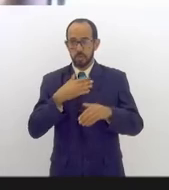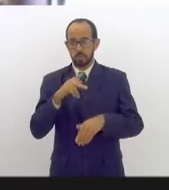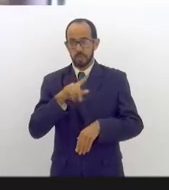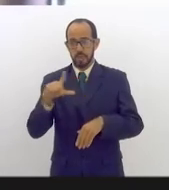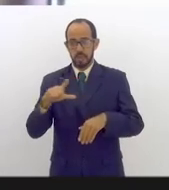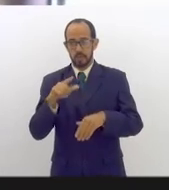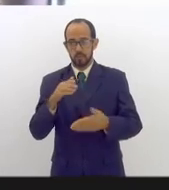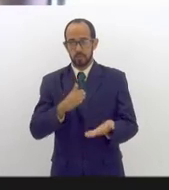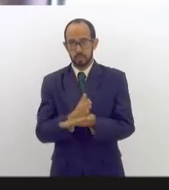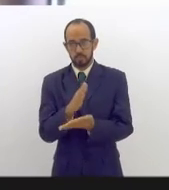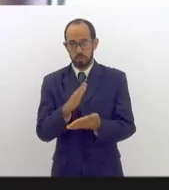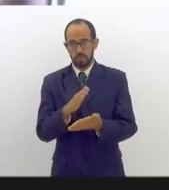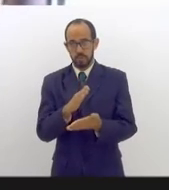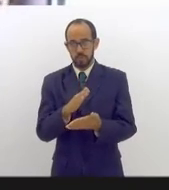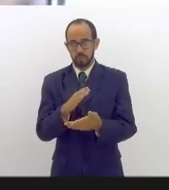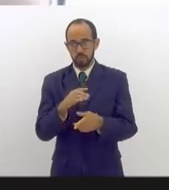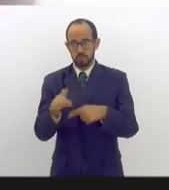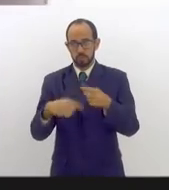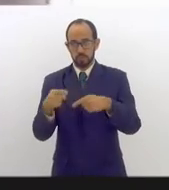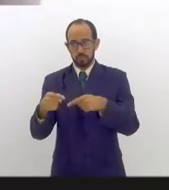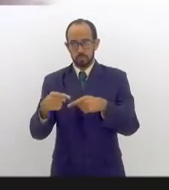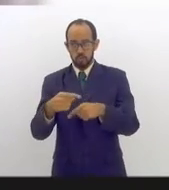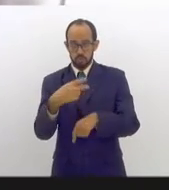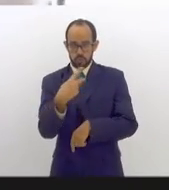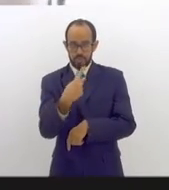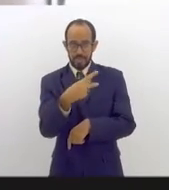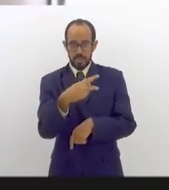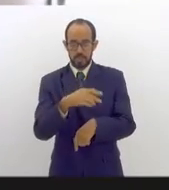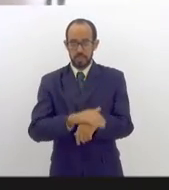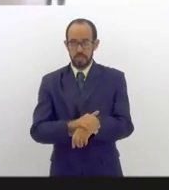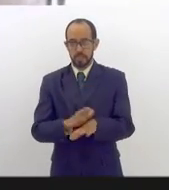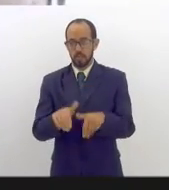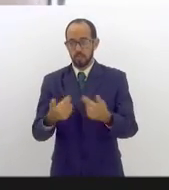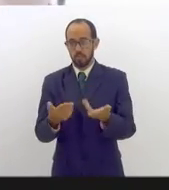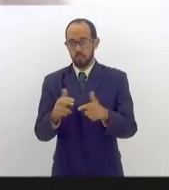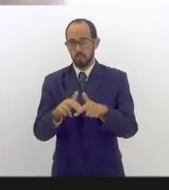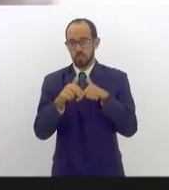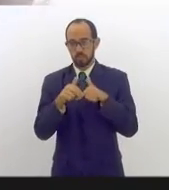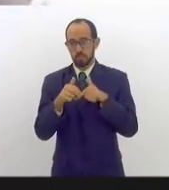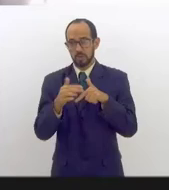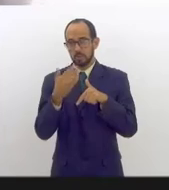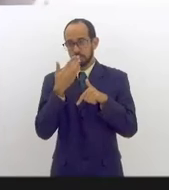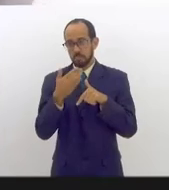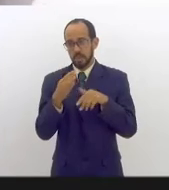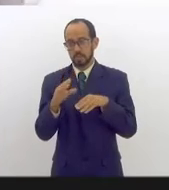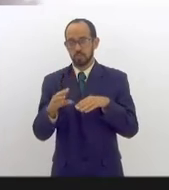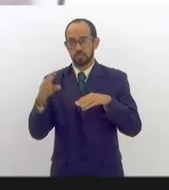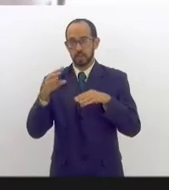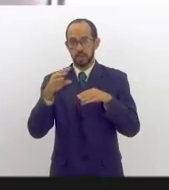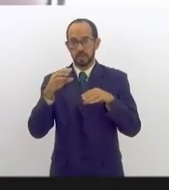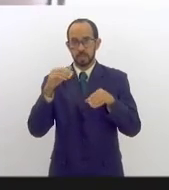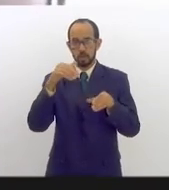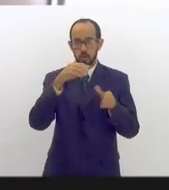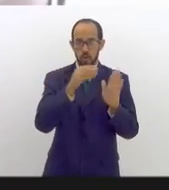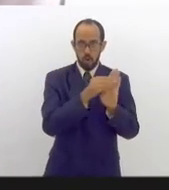fosse aprovado e posteriormente o dele. Portanto, então, eu peço a reinclusão em pauta